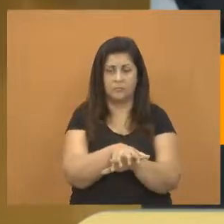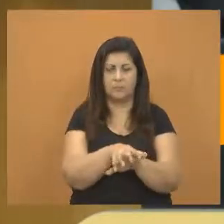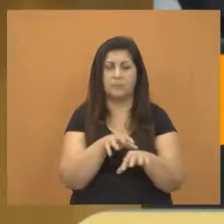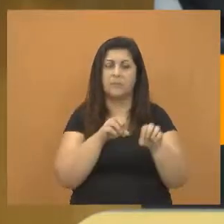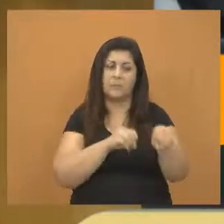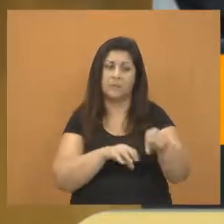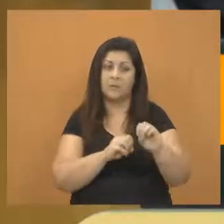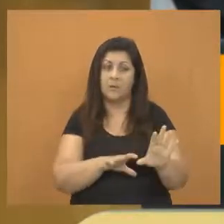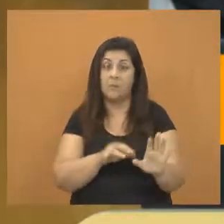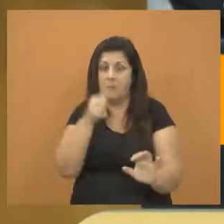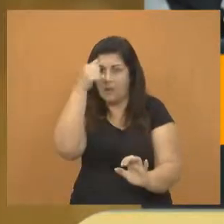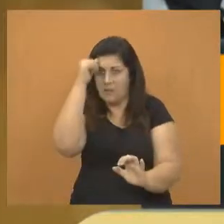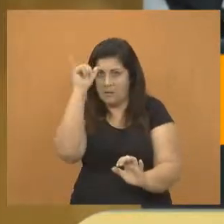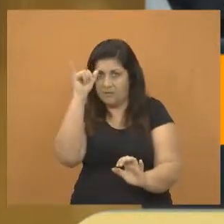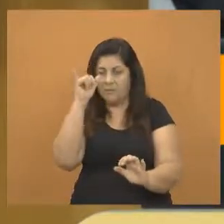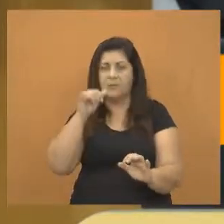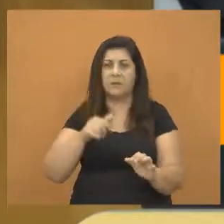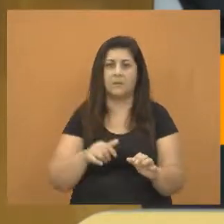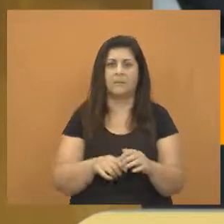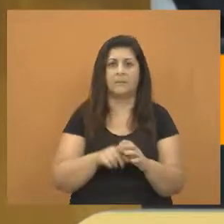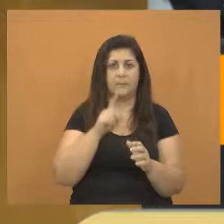educação preventiva.